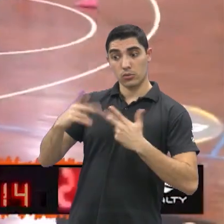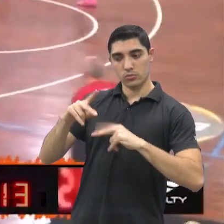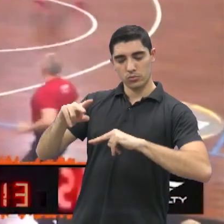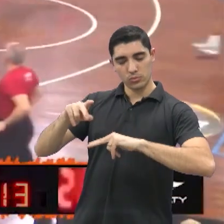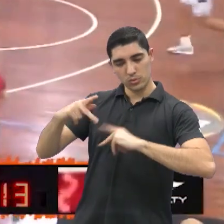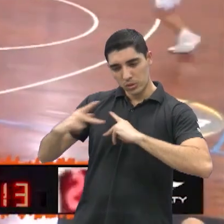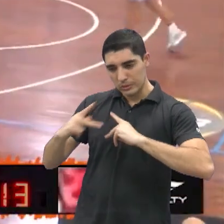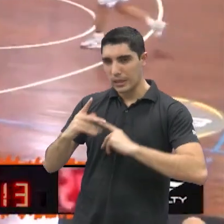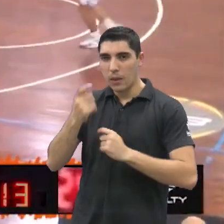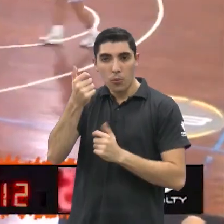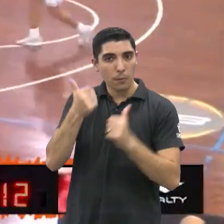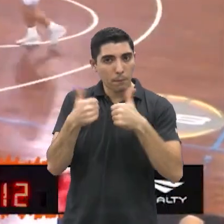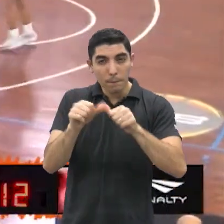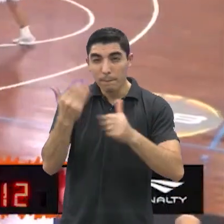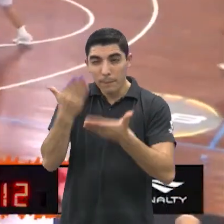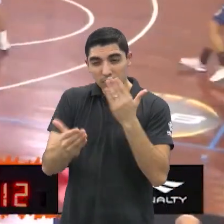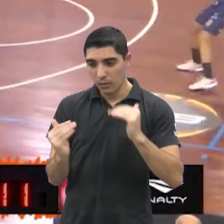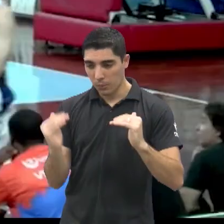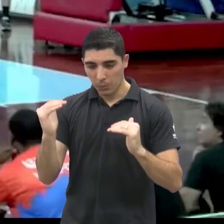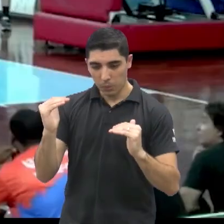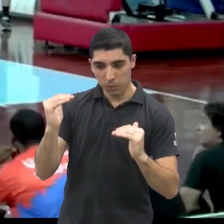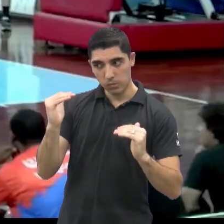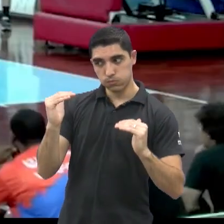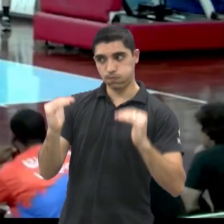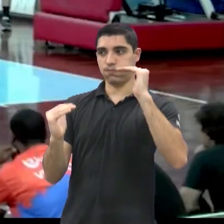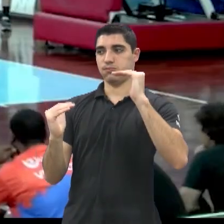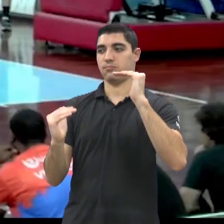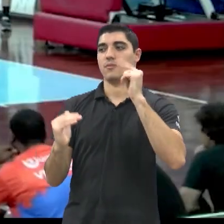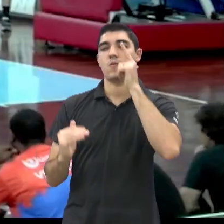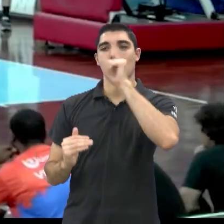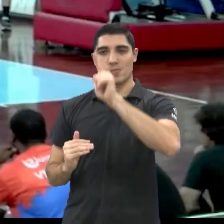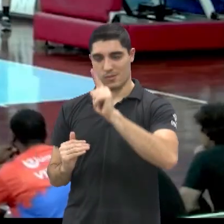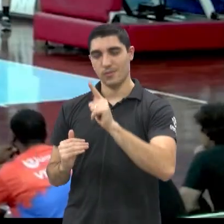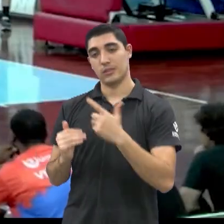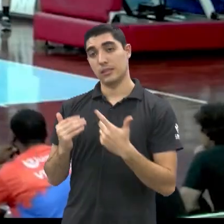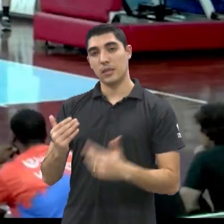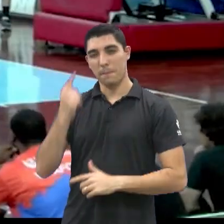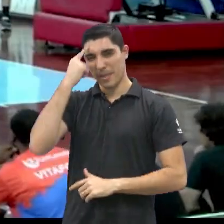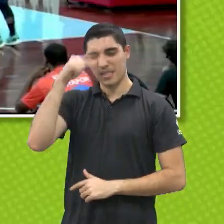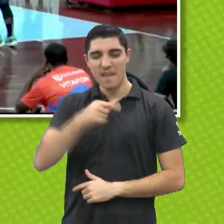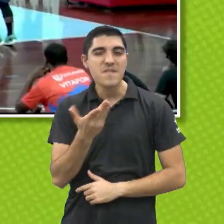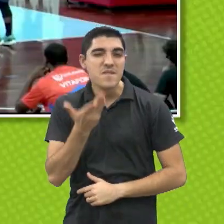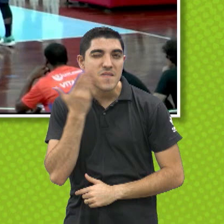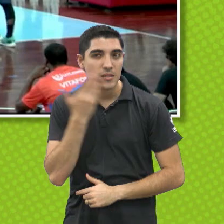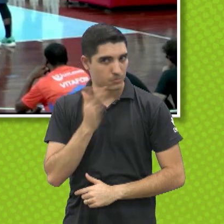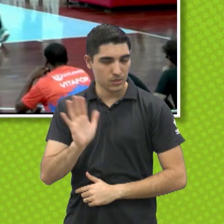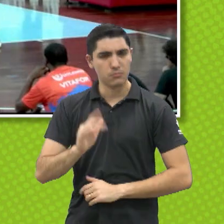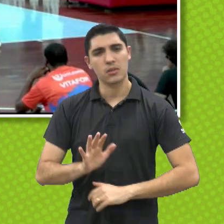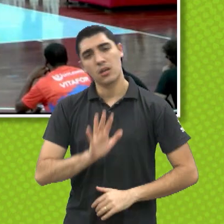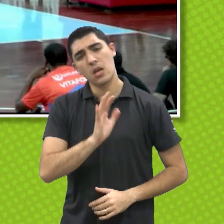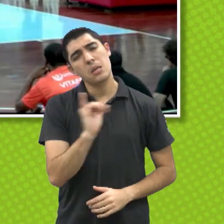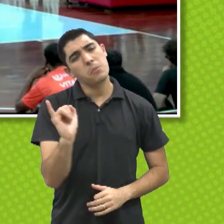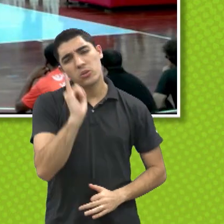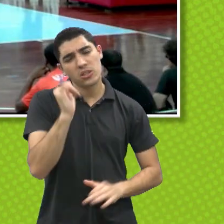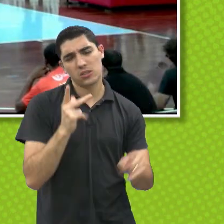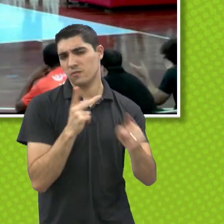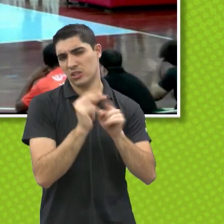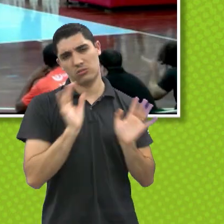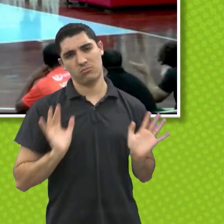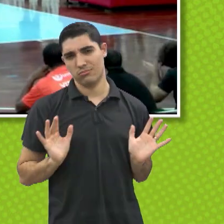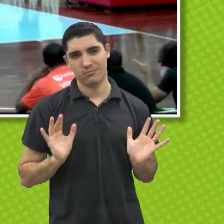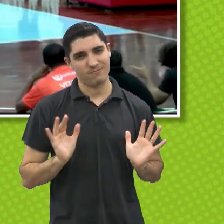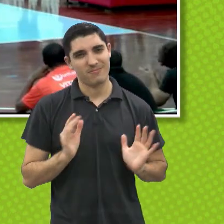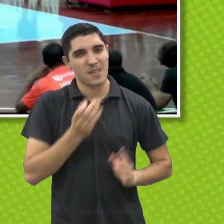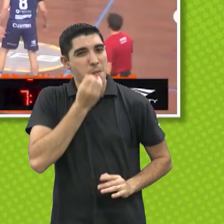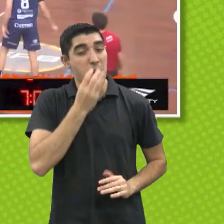finais acabou vencendo a equipe do Liga Sorocabana. Quem pensava que o jogo seria fácil, não foi não. O importante é a vitória, né? É lógico que se for